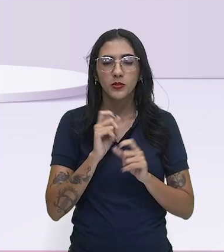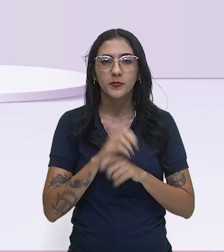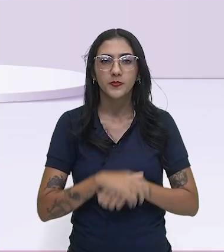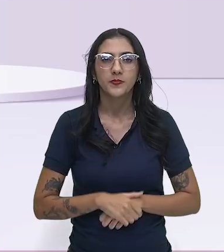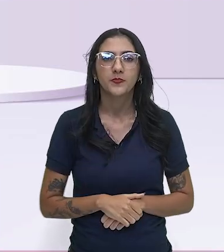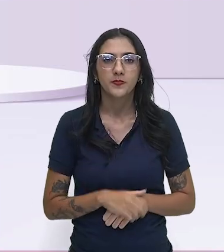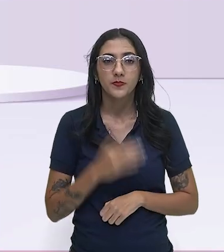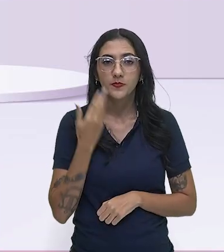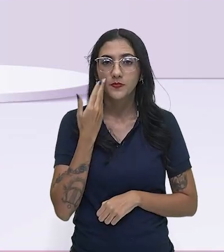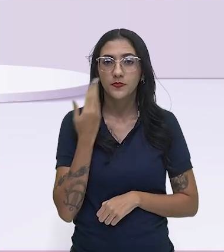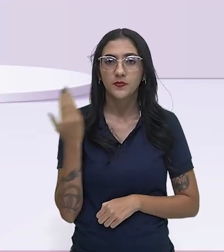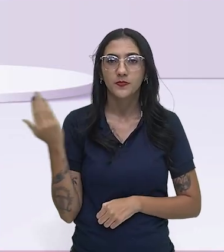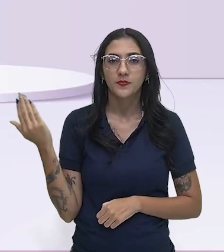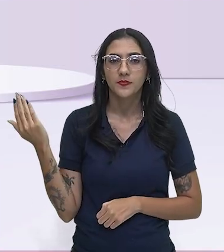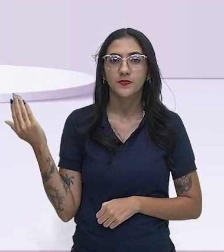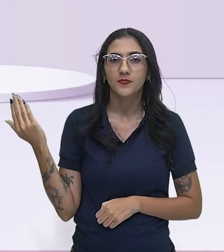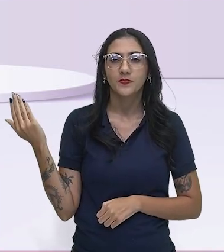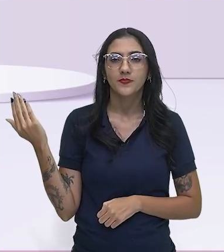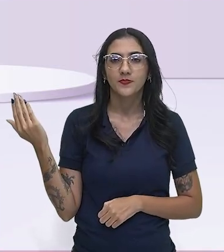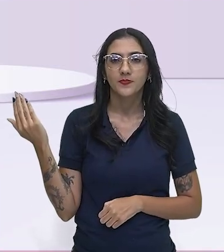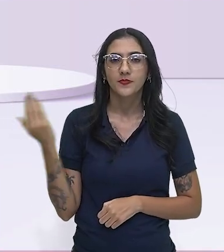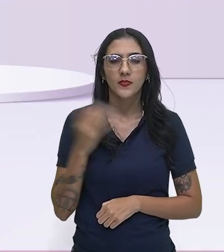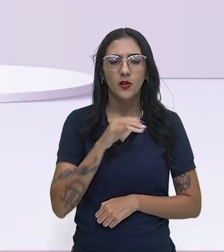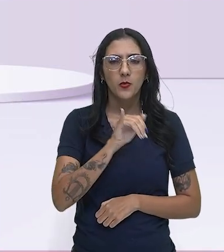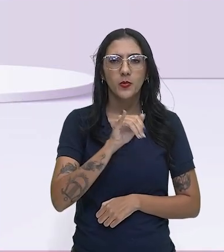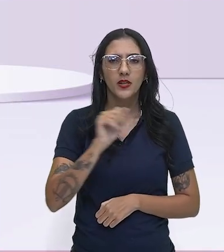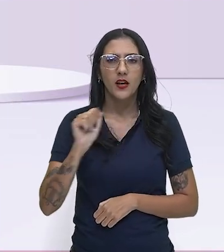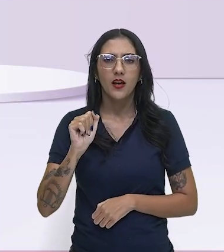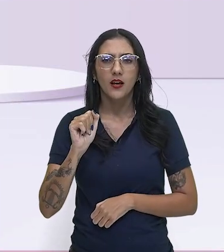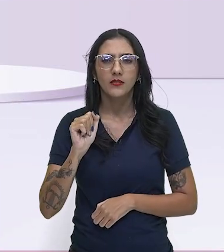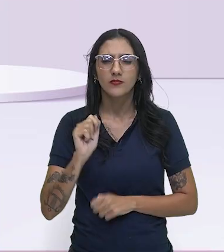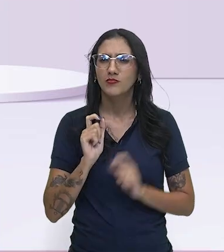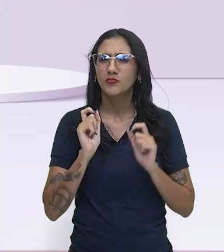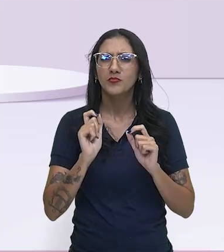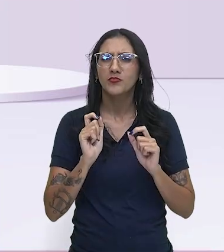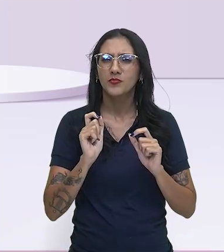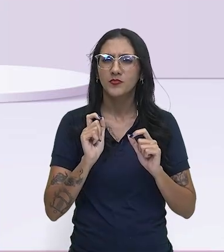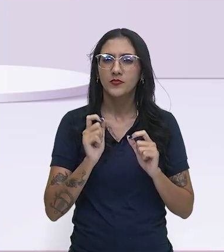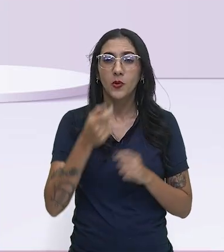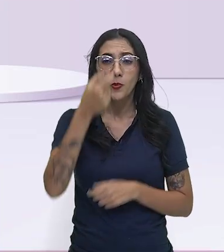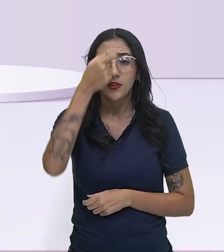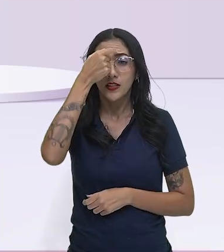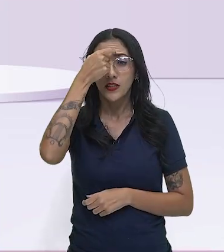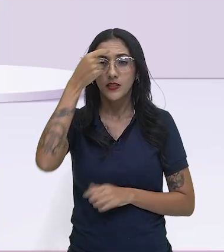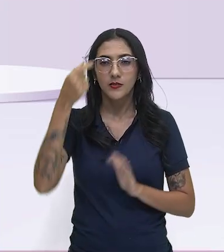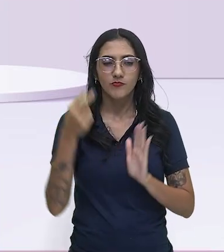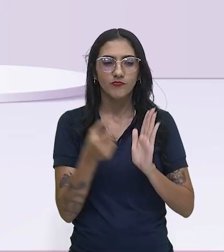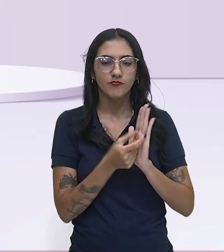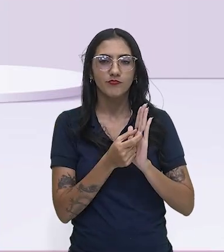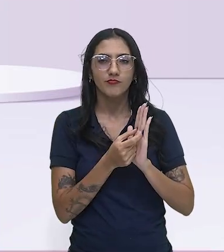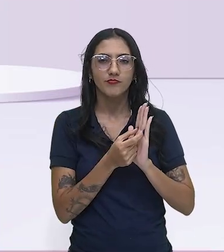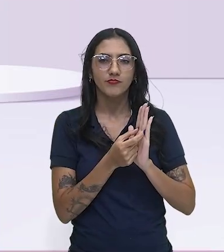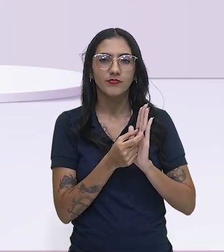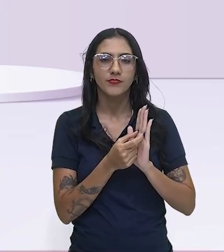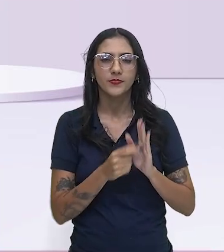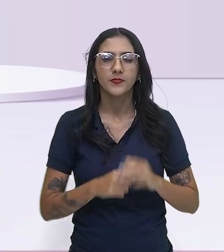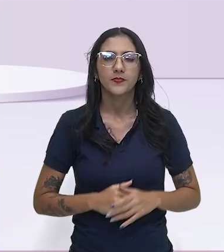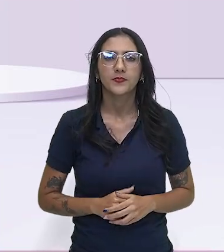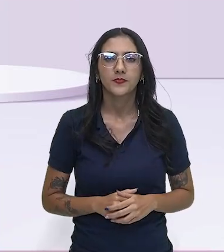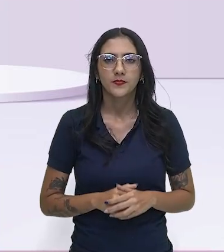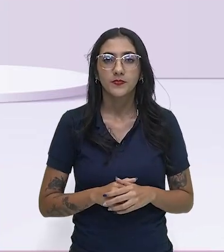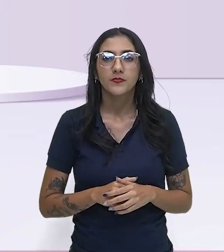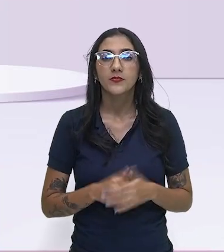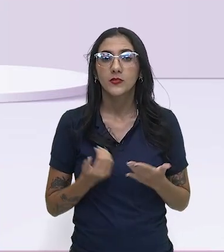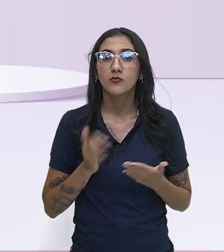ó. Vocês viram falar já na IA? Inteligência artificial, né? Também hoje